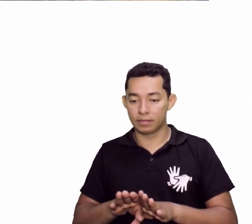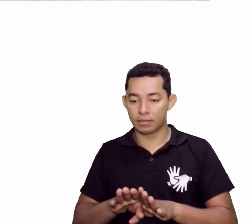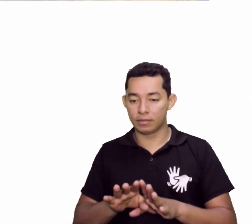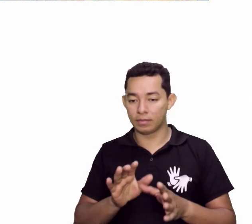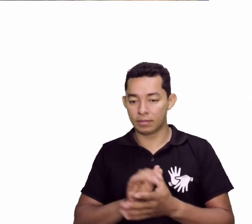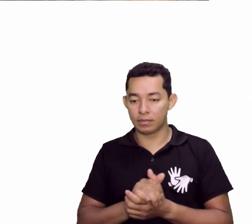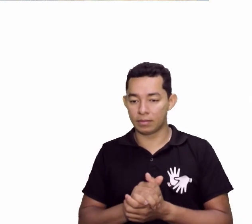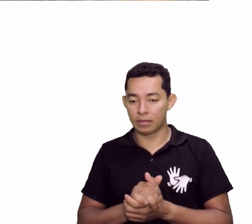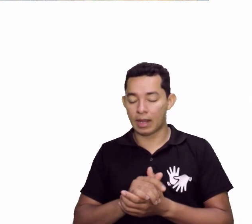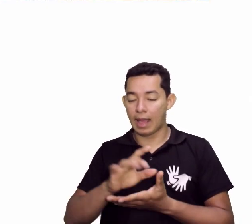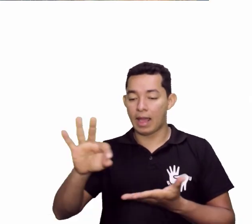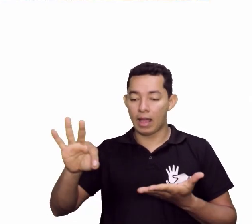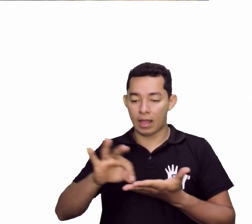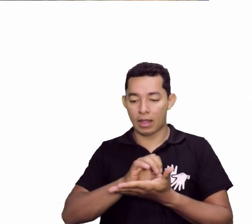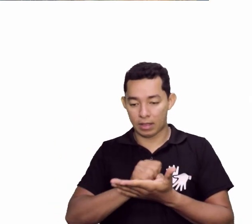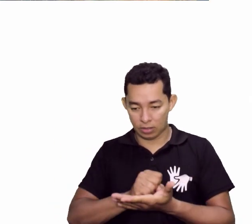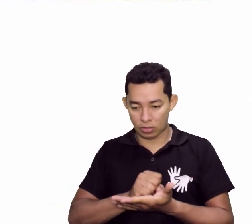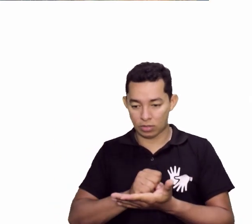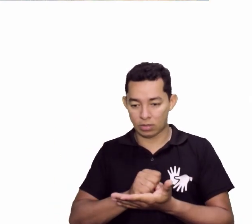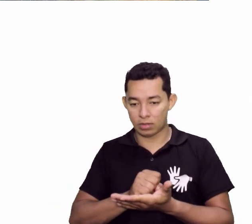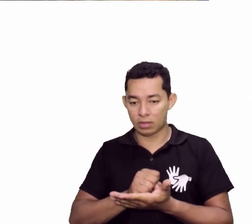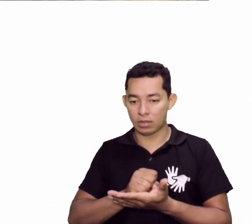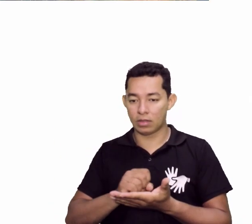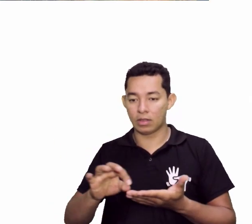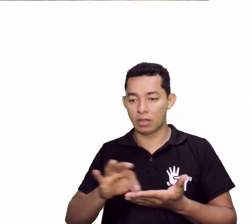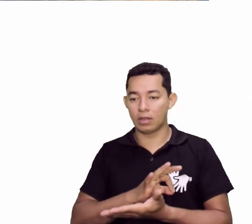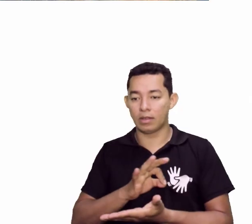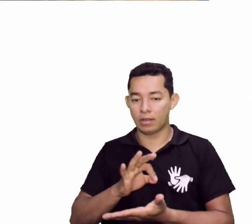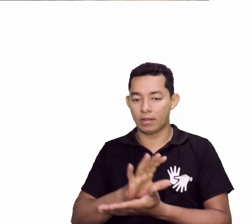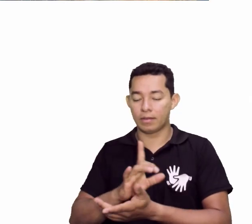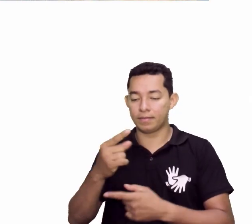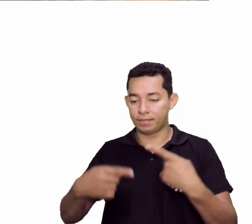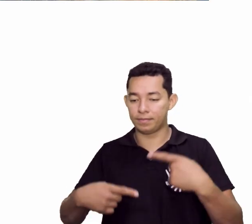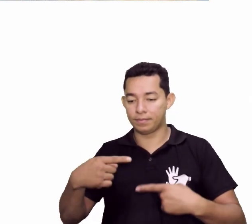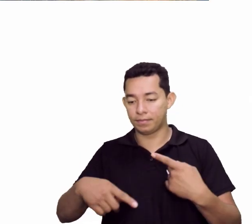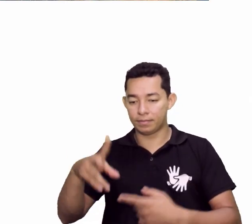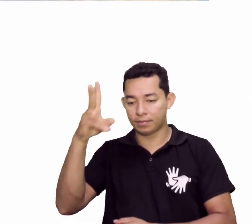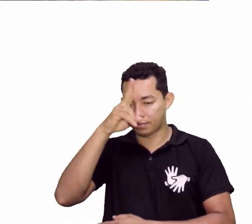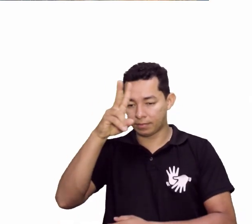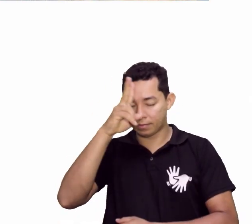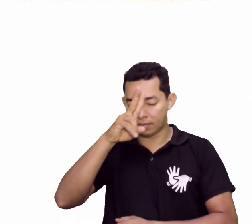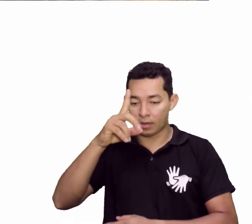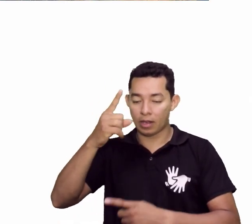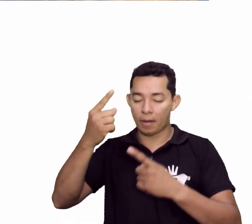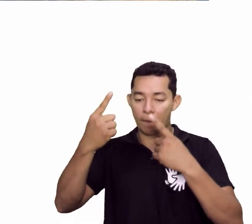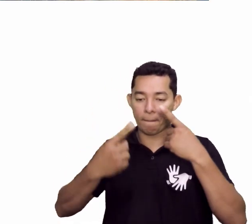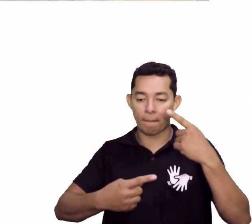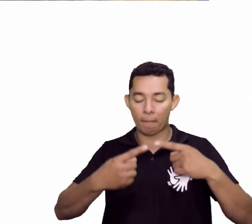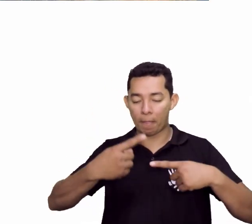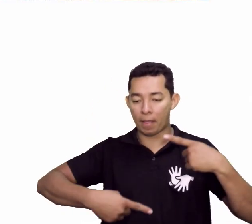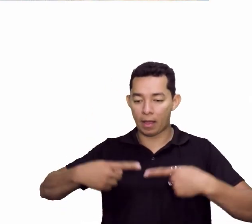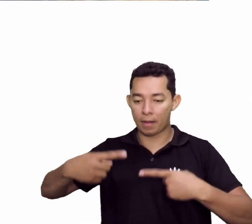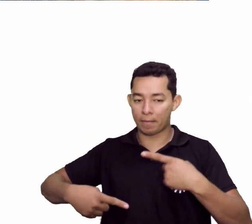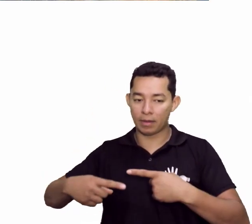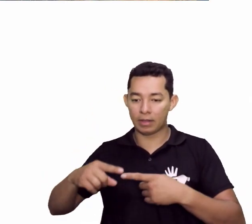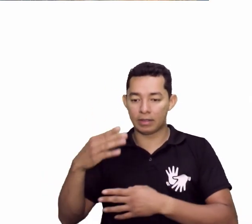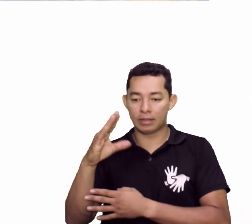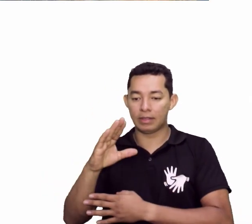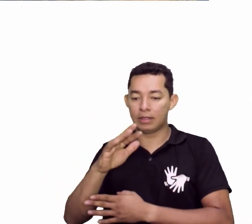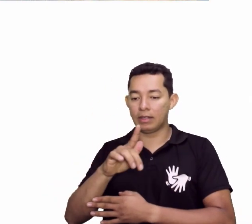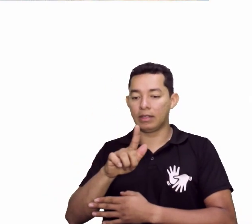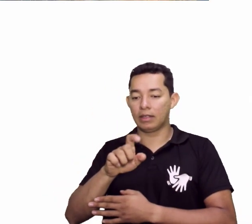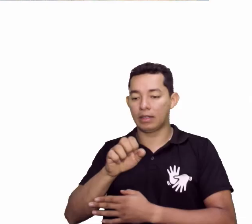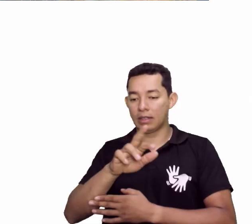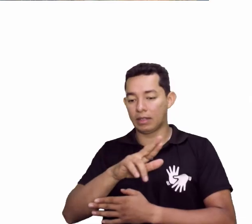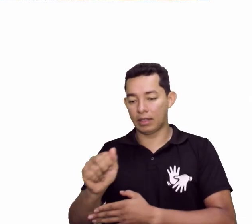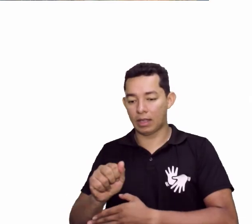de o registro, né? A parte política, né? A história, as batalhas, as cenas de guerra, os